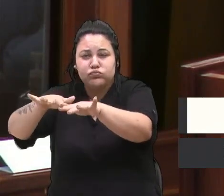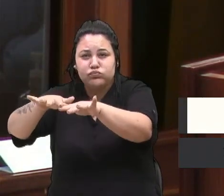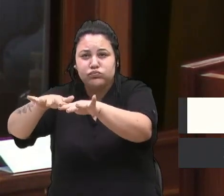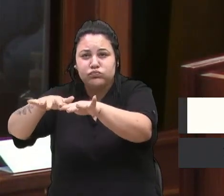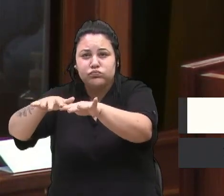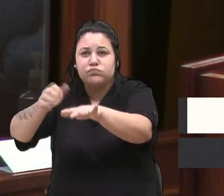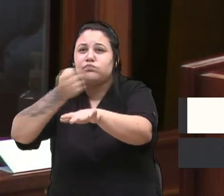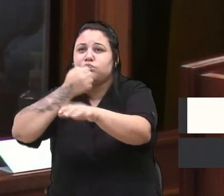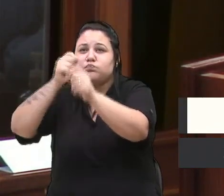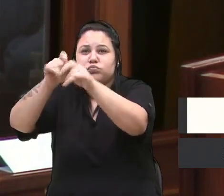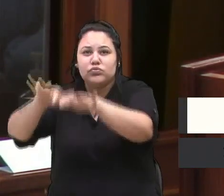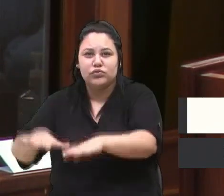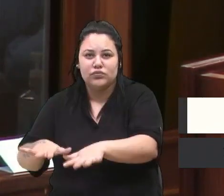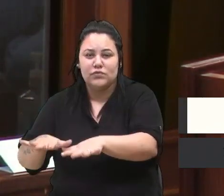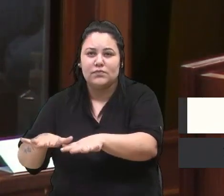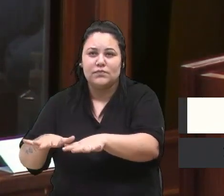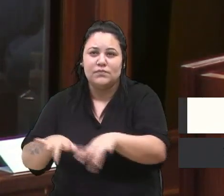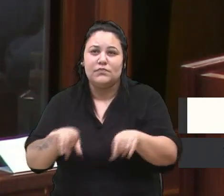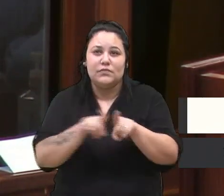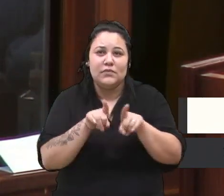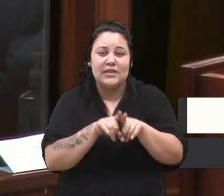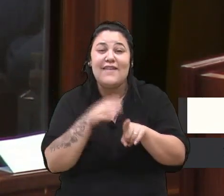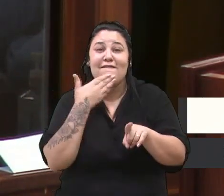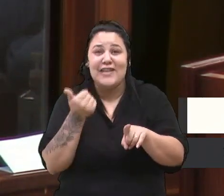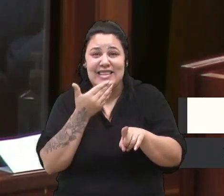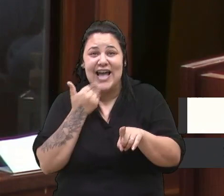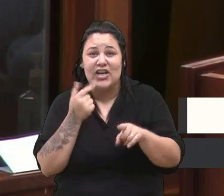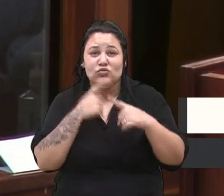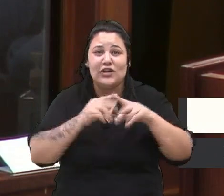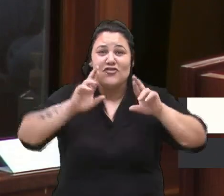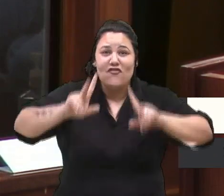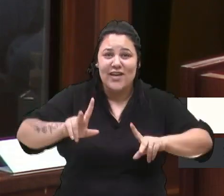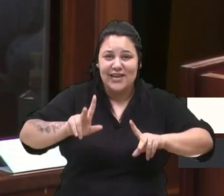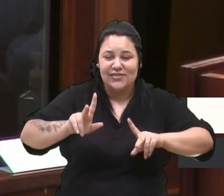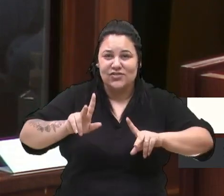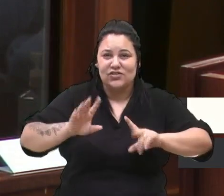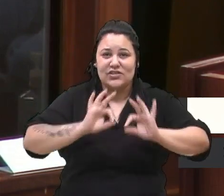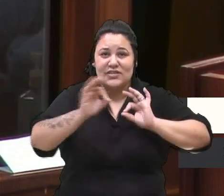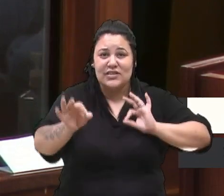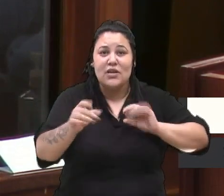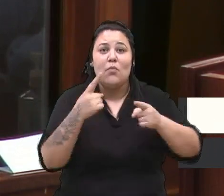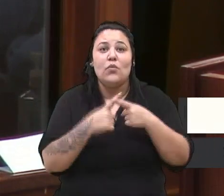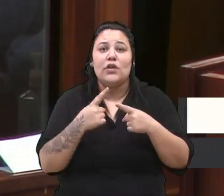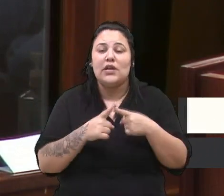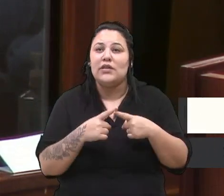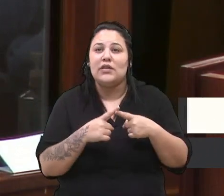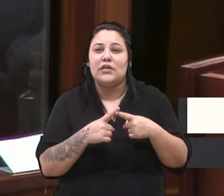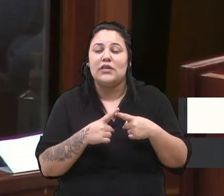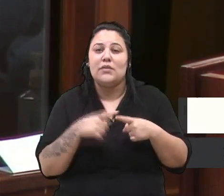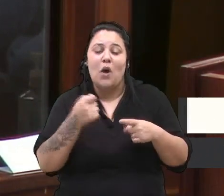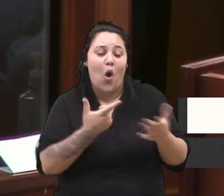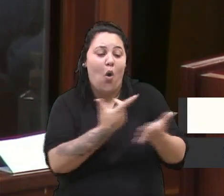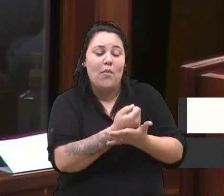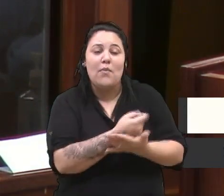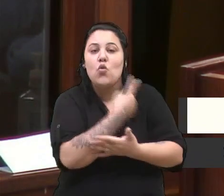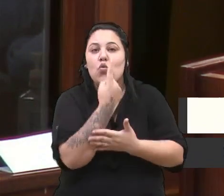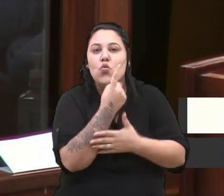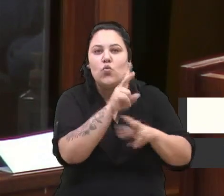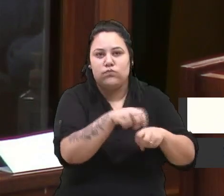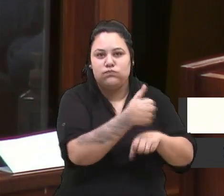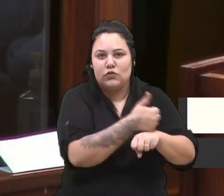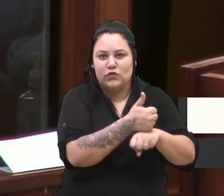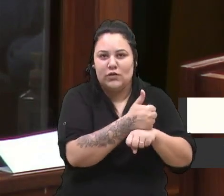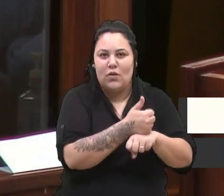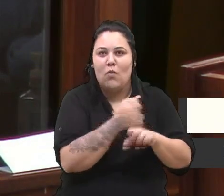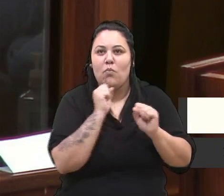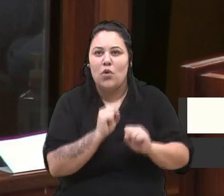Então olha a vantagem, o canhão pode ser adquirido não só por um agricultor, pode ser adquirido por vários agricultores, pois ele